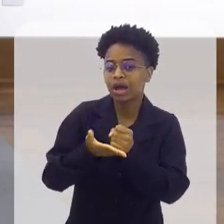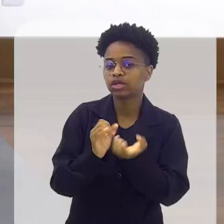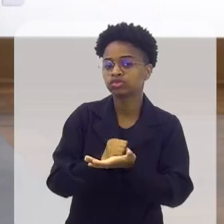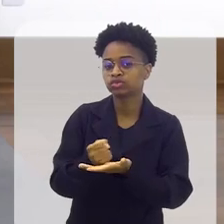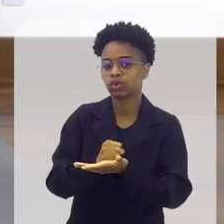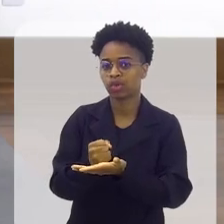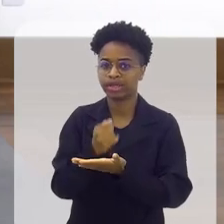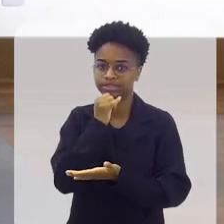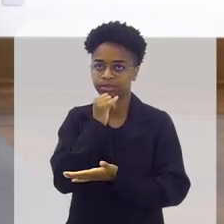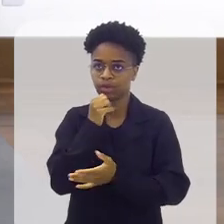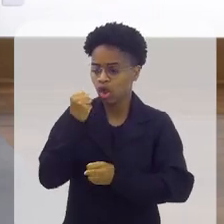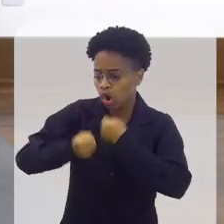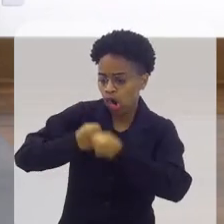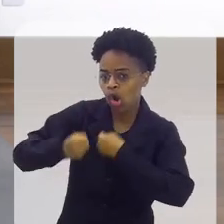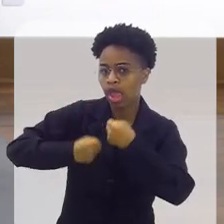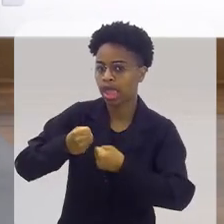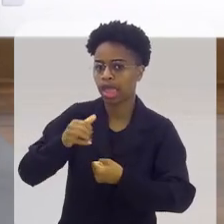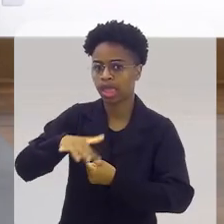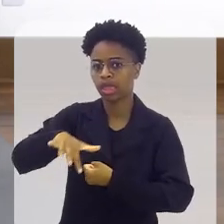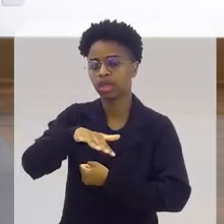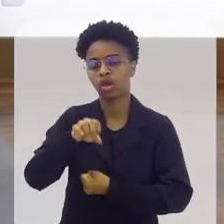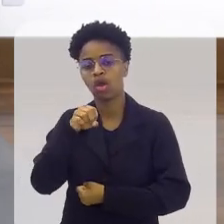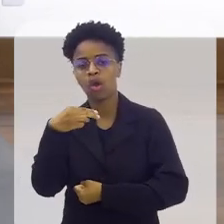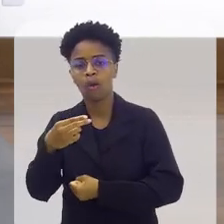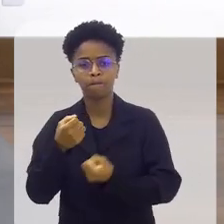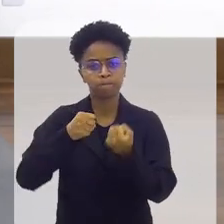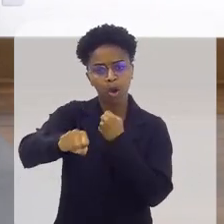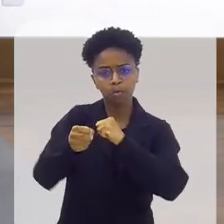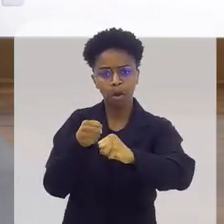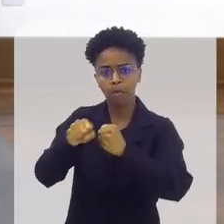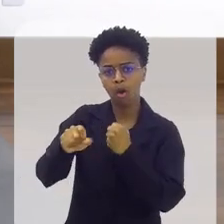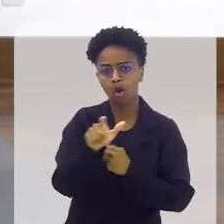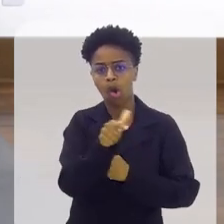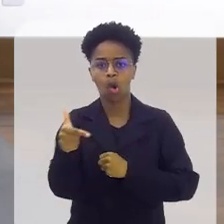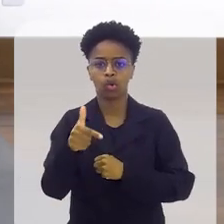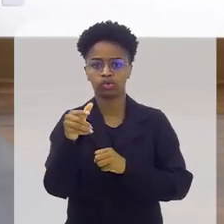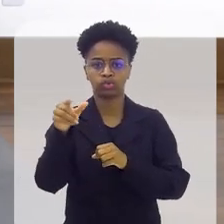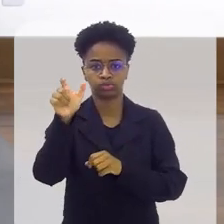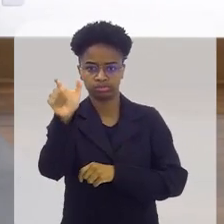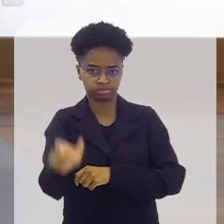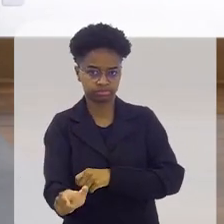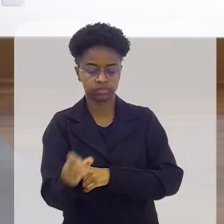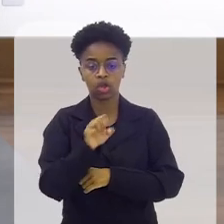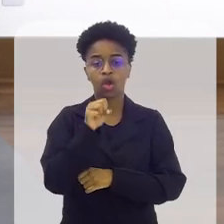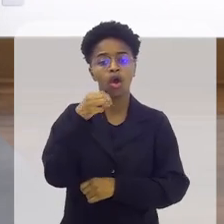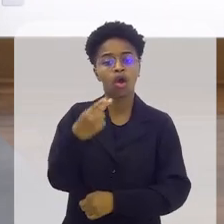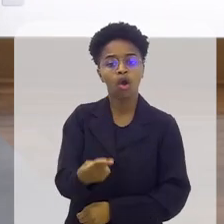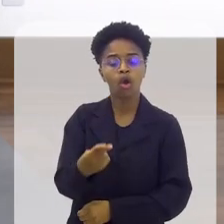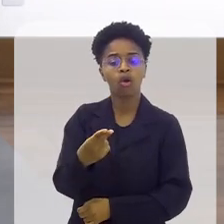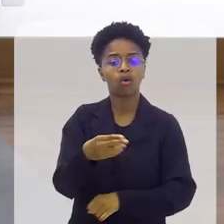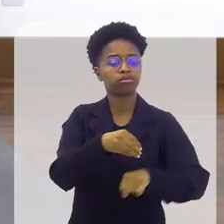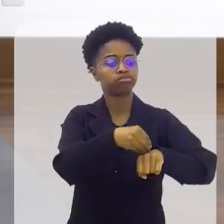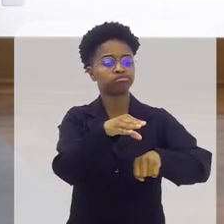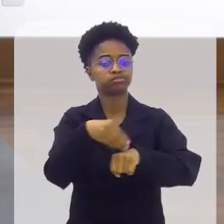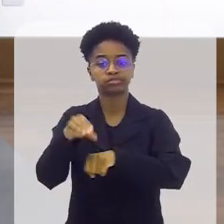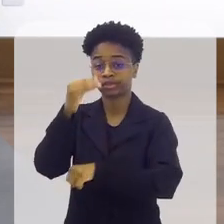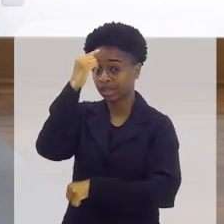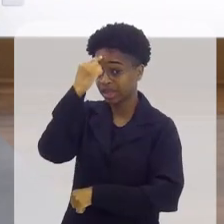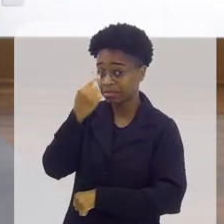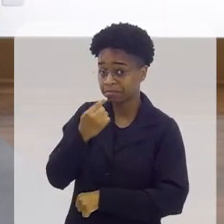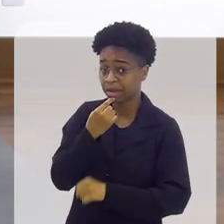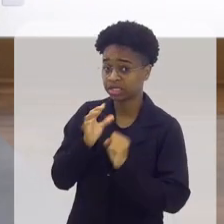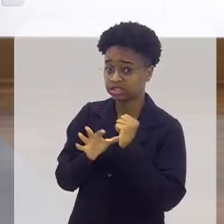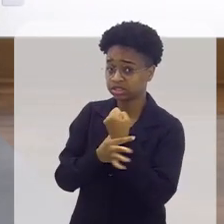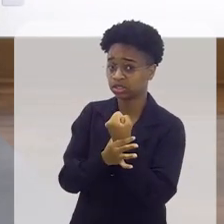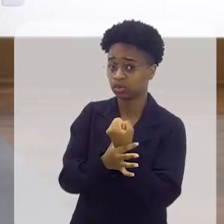na essência? Ah, o jogo é correr pelo cenário? O jogo é bater num outro personagem? O jogo é para transmitir